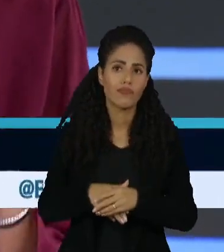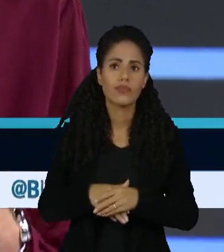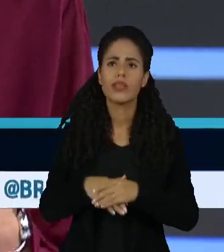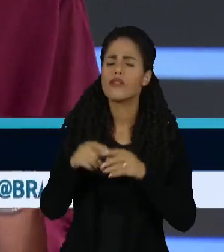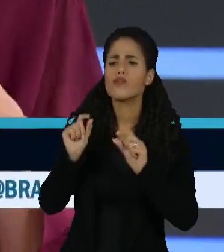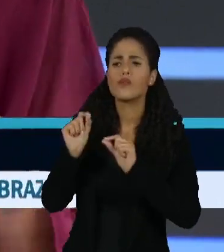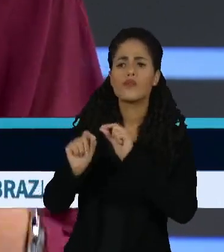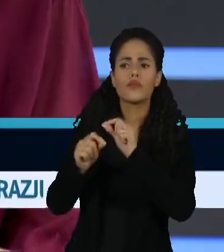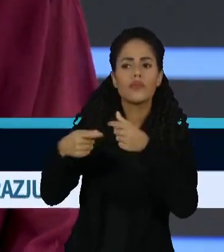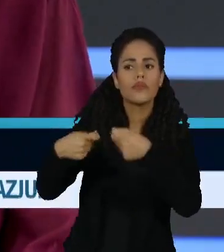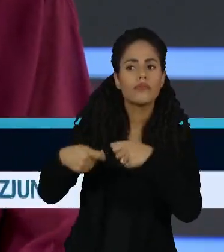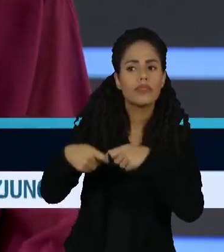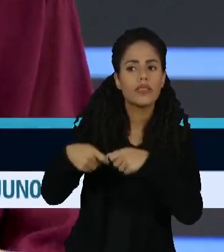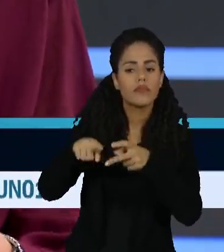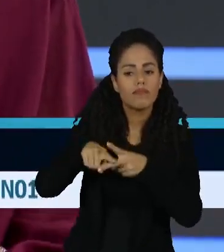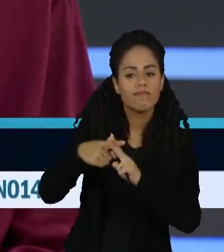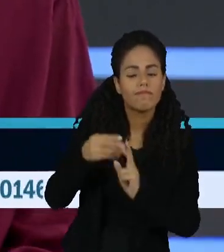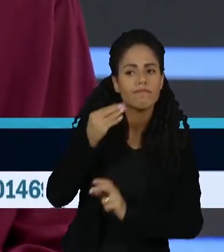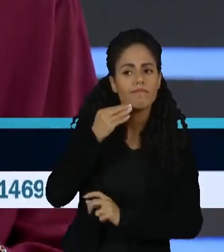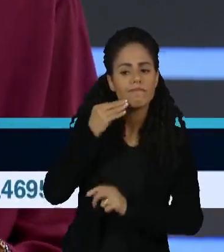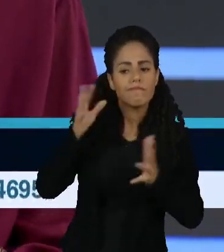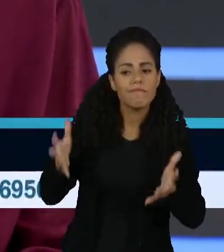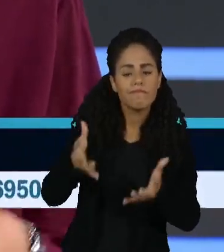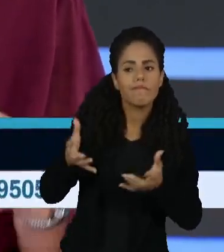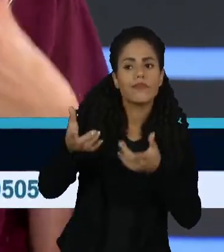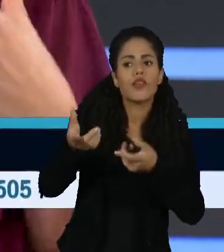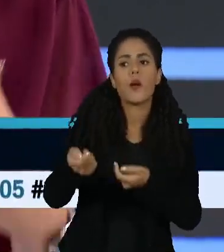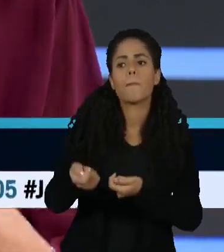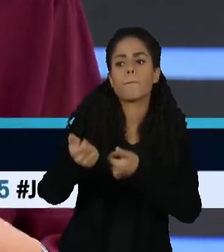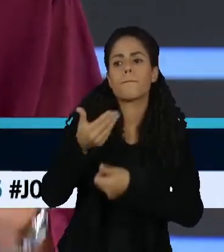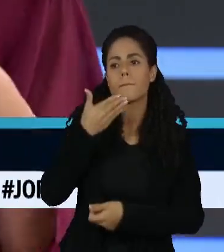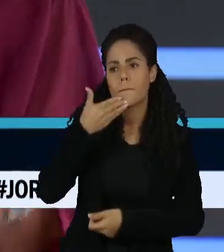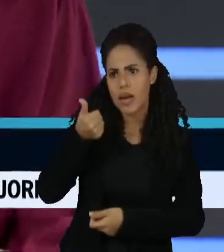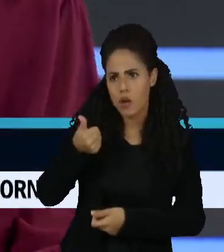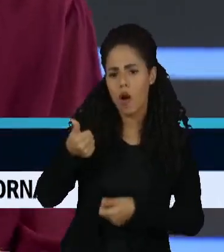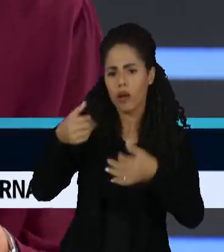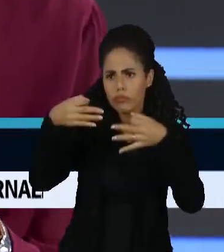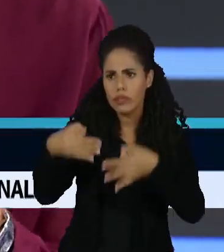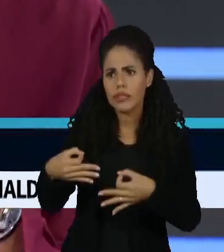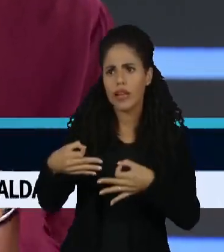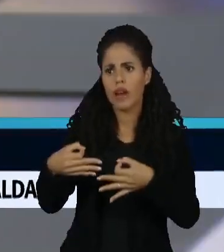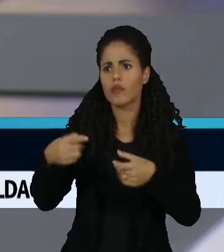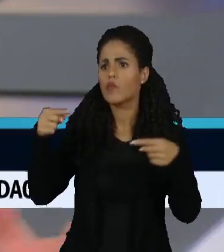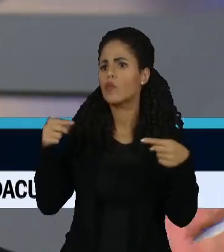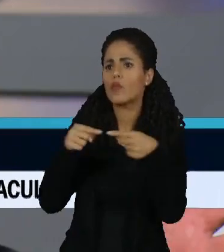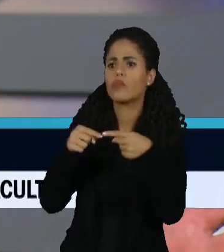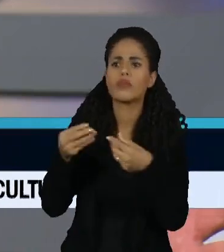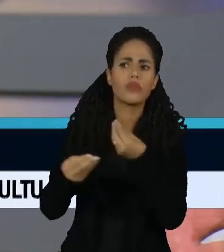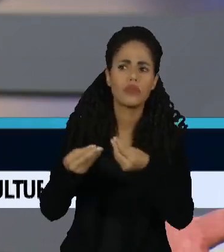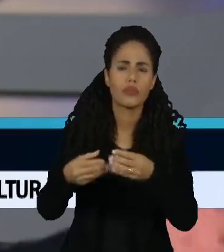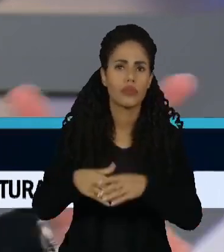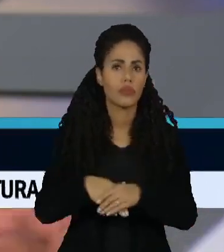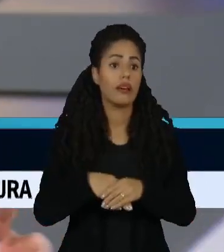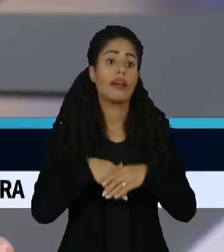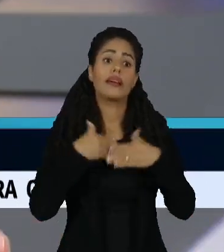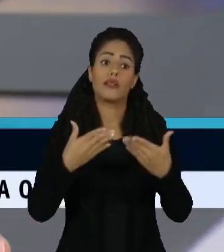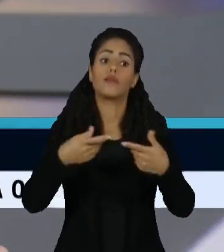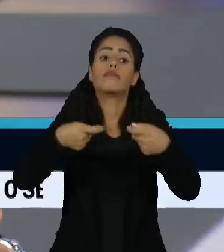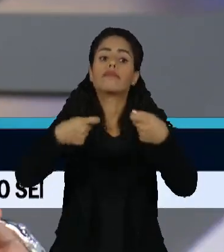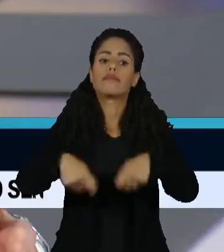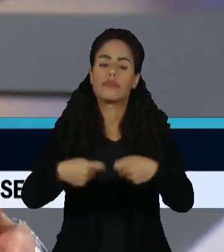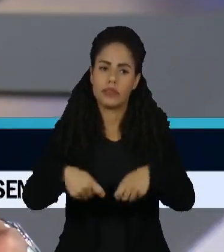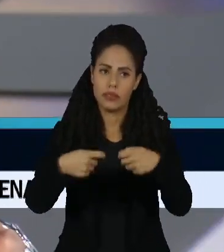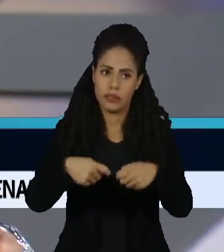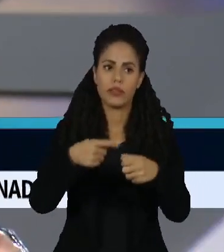preciso corrigir para tornar esse programa de incentivo robusto e eficiente? Bom, primeiro, como eu disse, você precisa